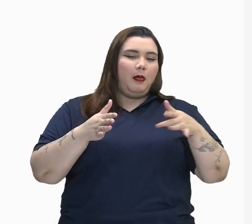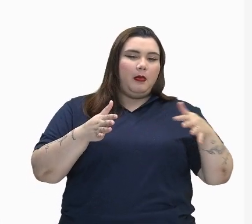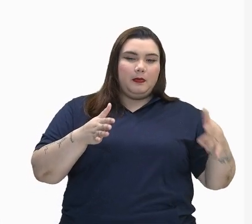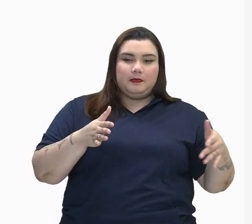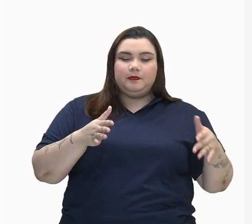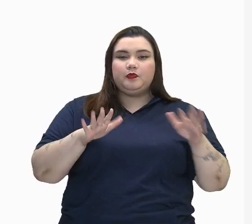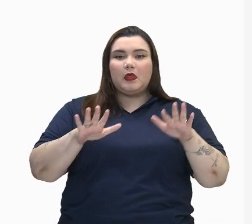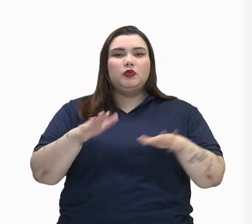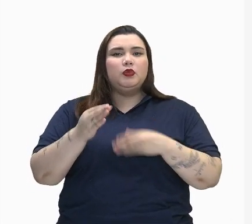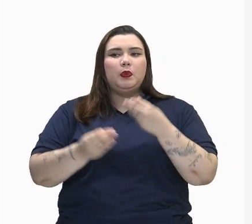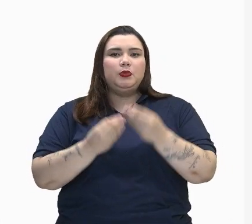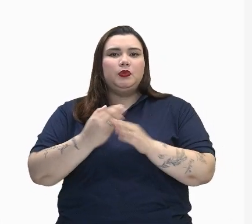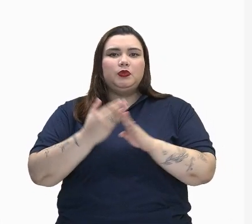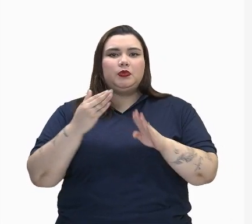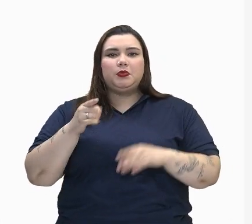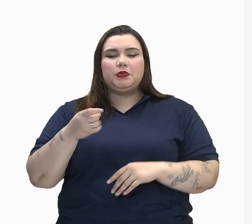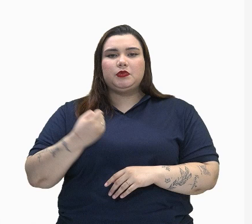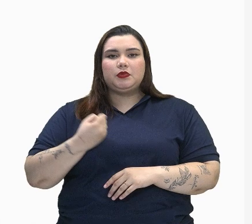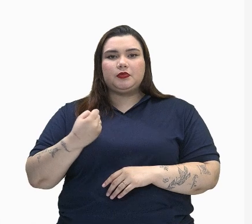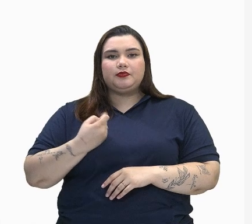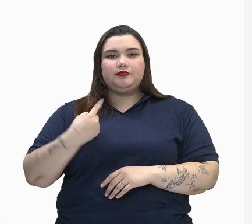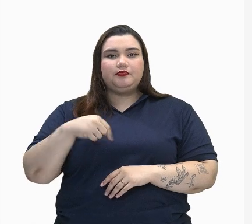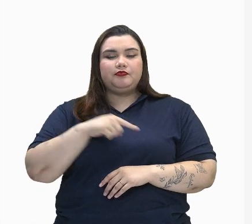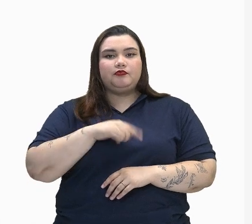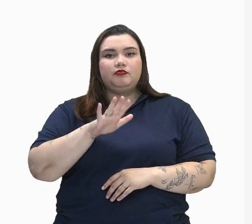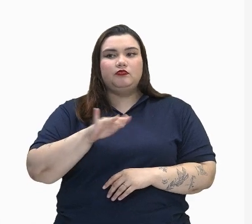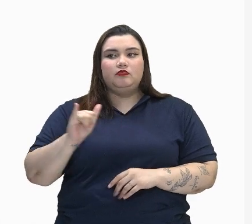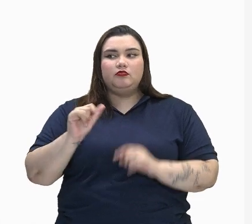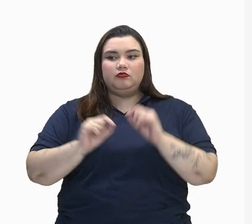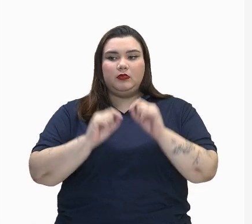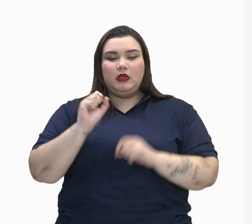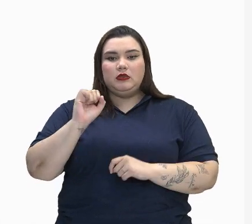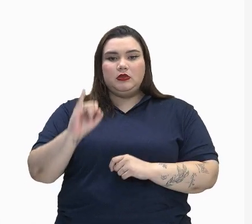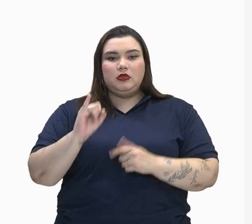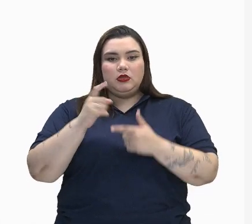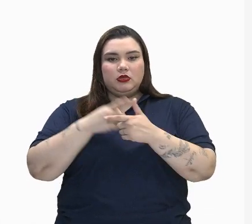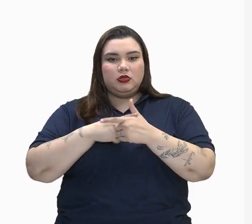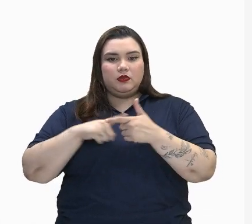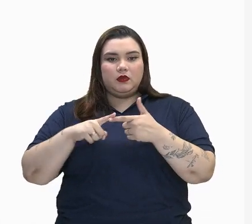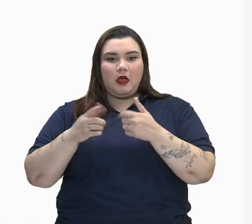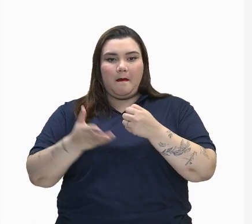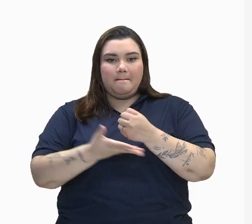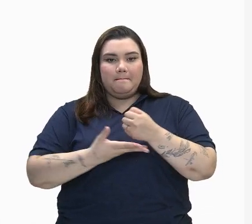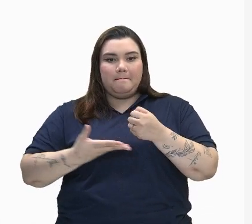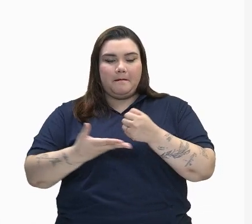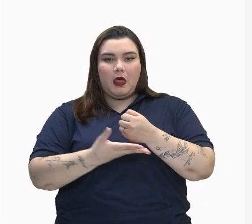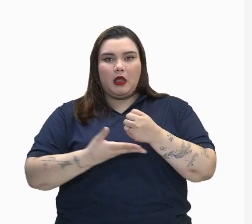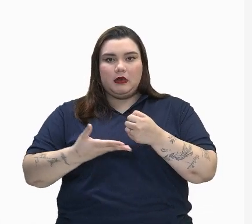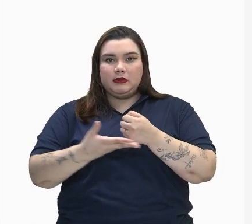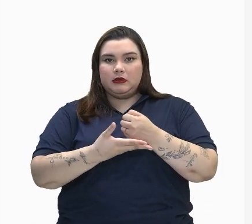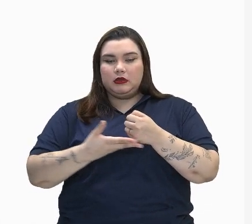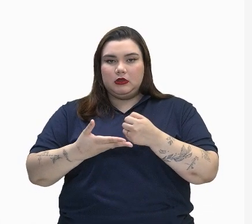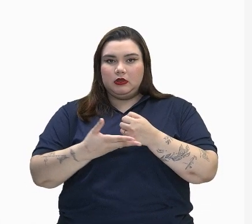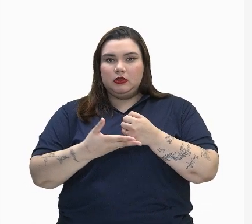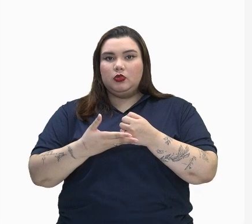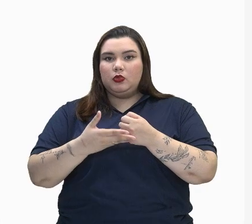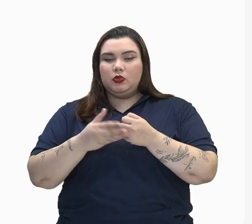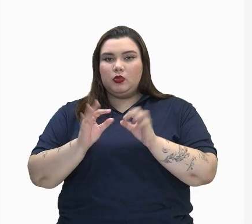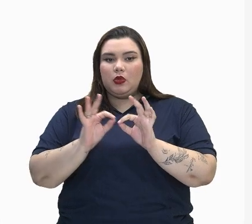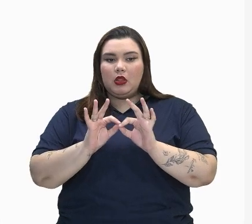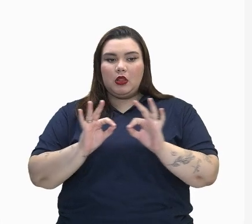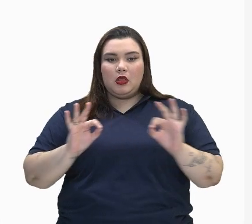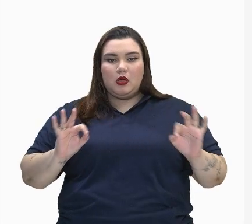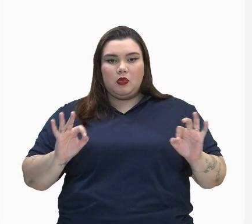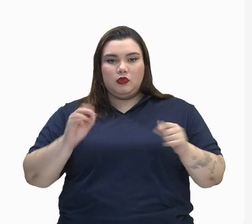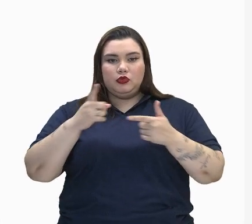número? A gente vai fazer o seguinte, quando se divide a base do retângulo que vocês viram lá pela altura,